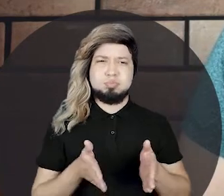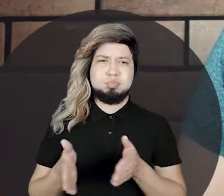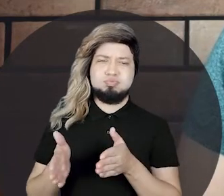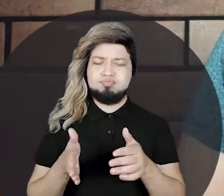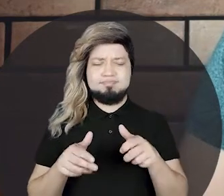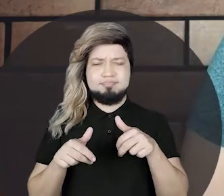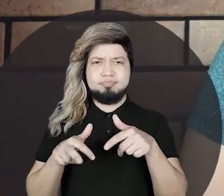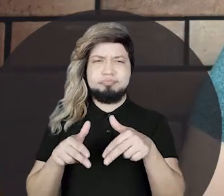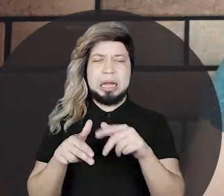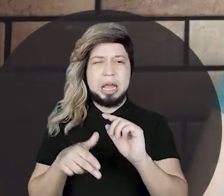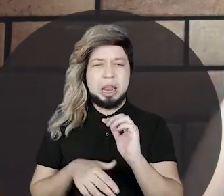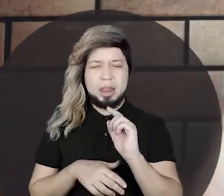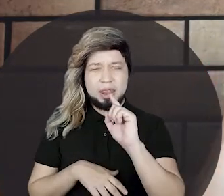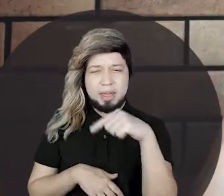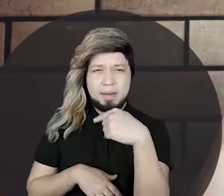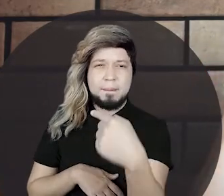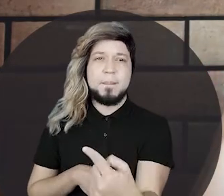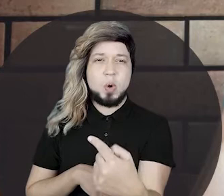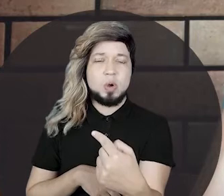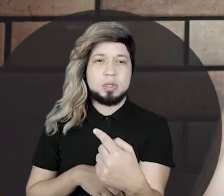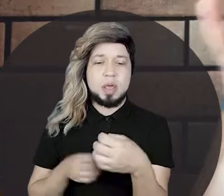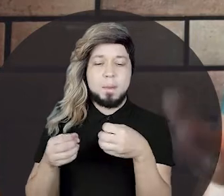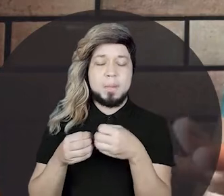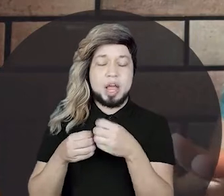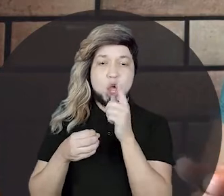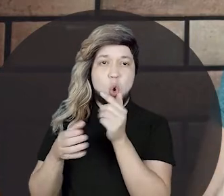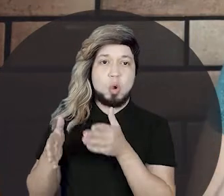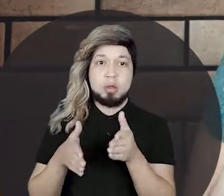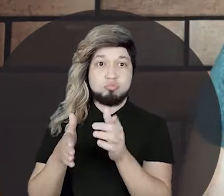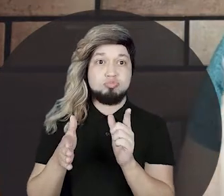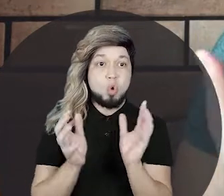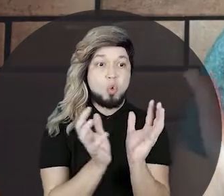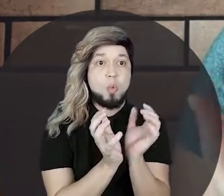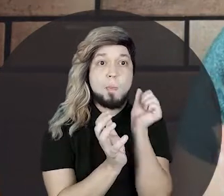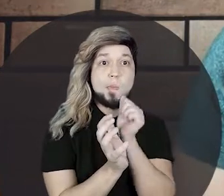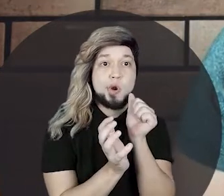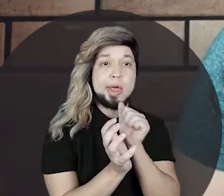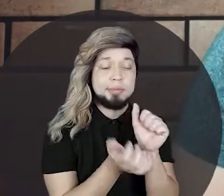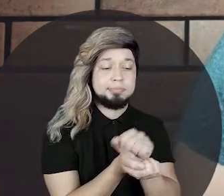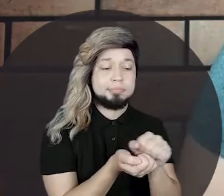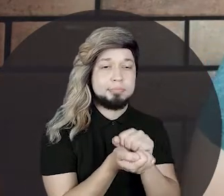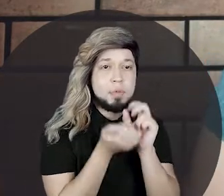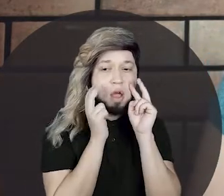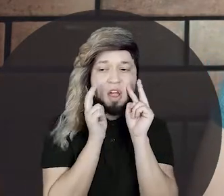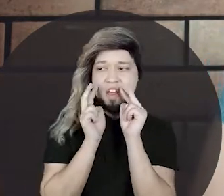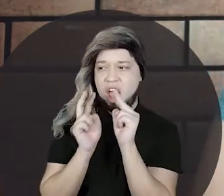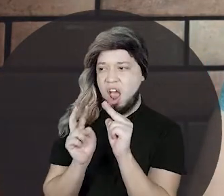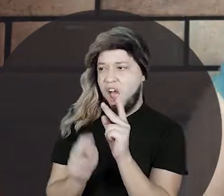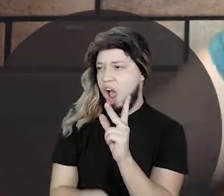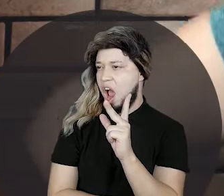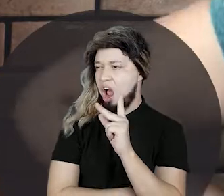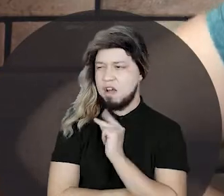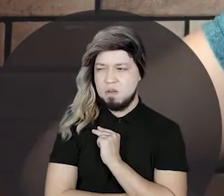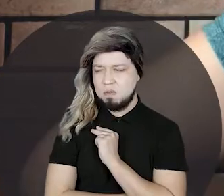Andaram, andaram, andaram. Quando o velhinho mais lá na frente, passando perto do riacho, tinham as mulheres lavando roupa. E as mulheres olharam